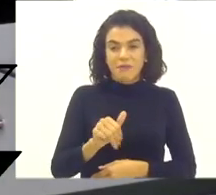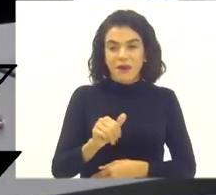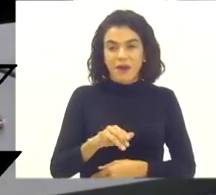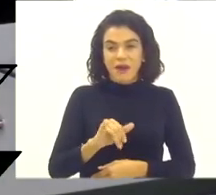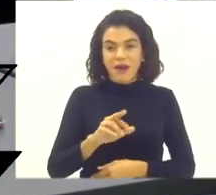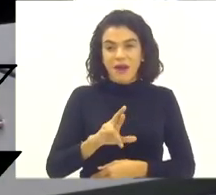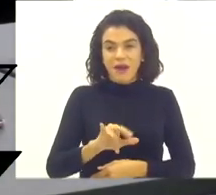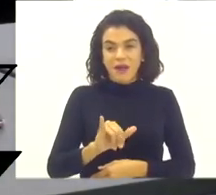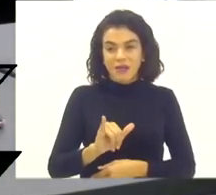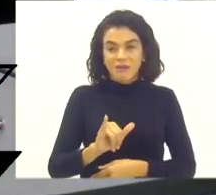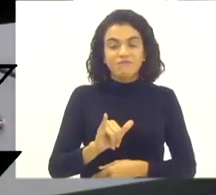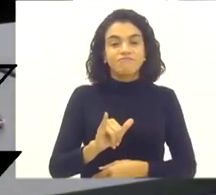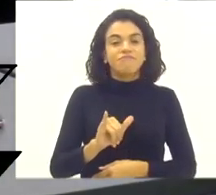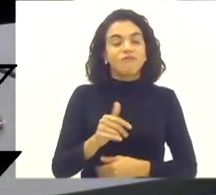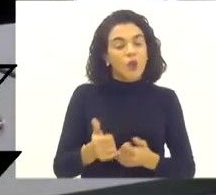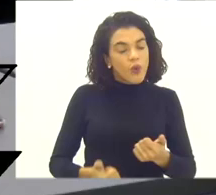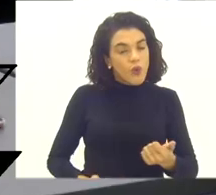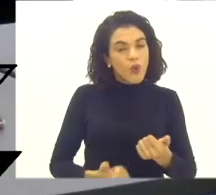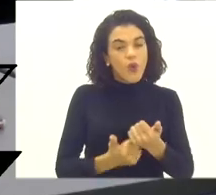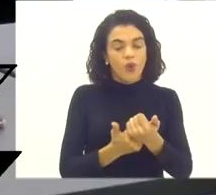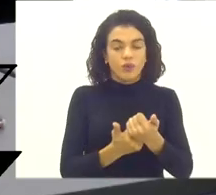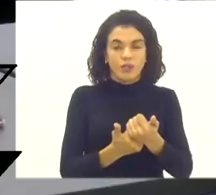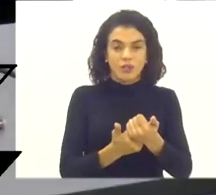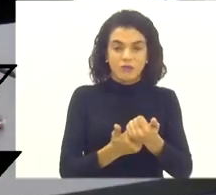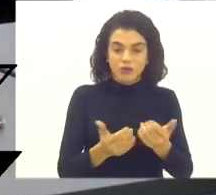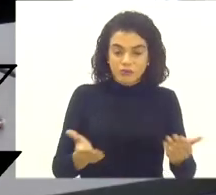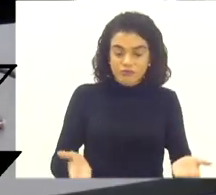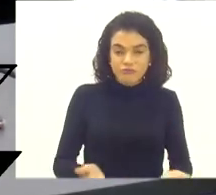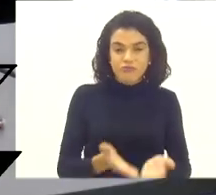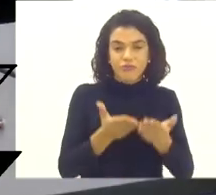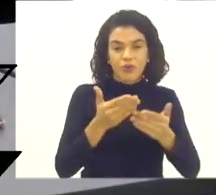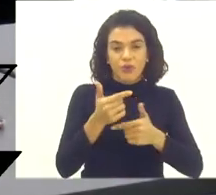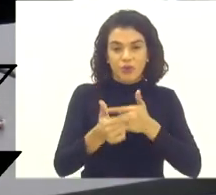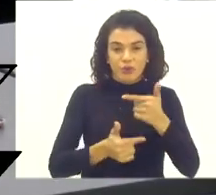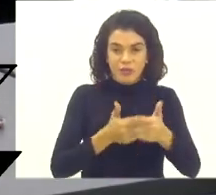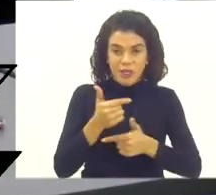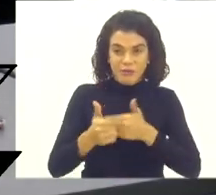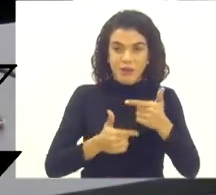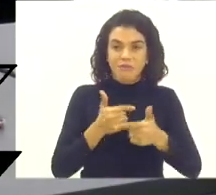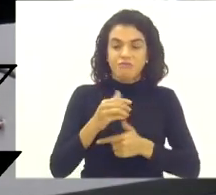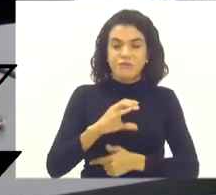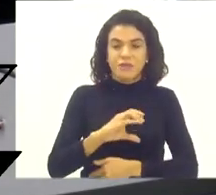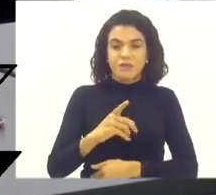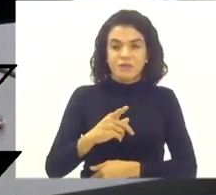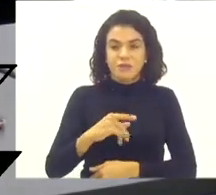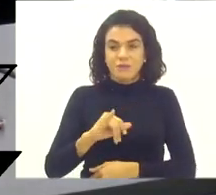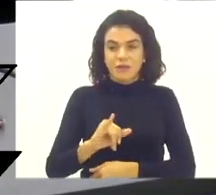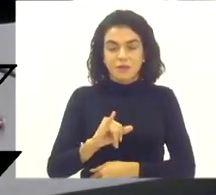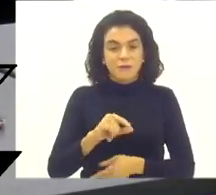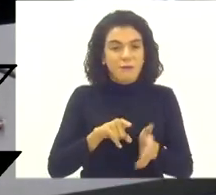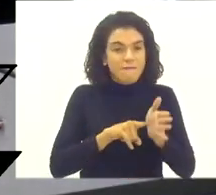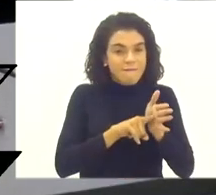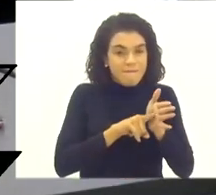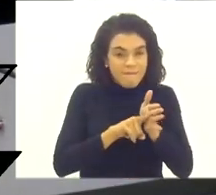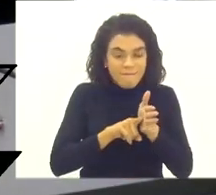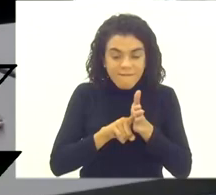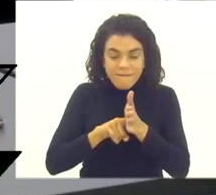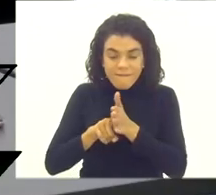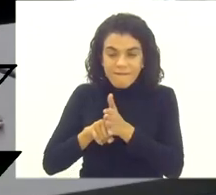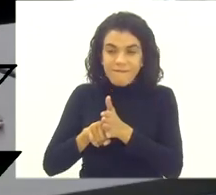que muito no sentido de contribuir para todo trabalho que a CPI vem fazendo com esse mapeamento que